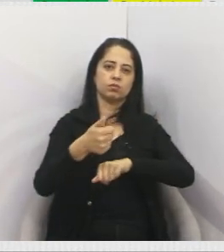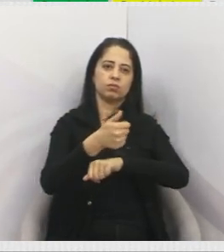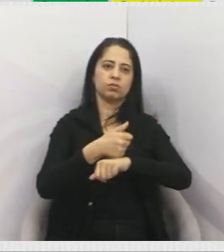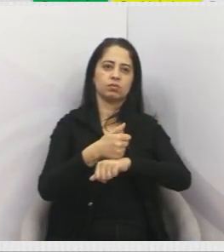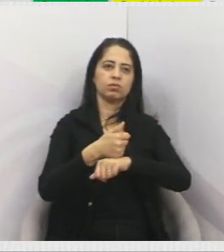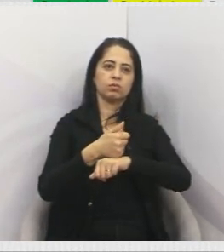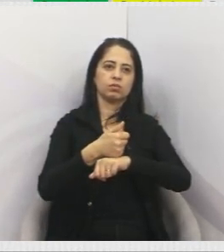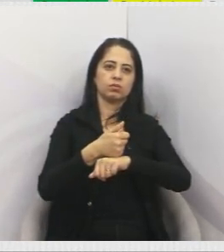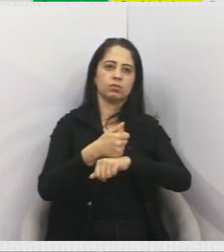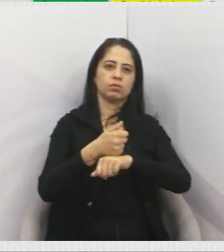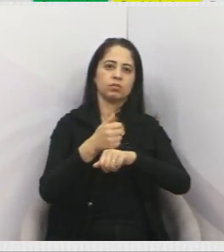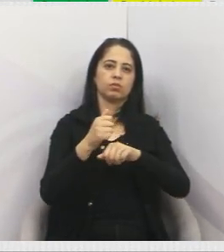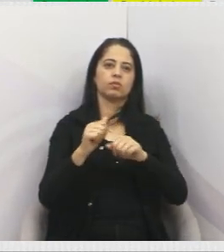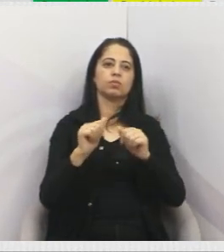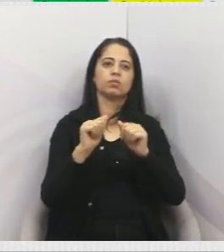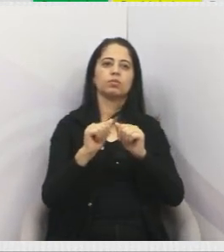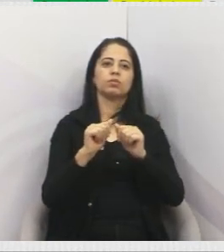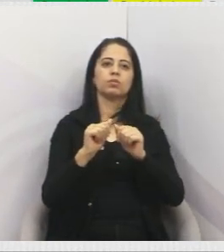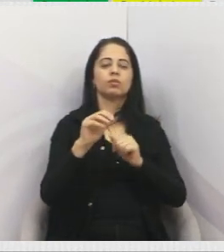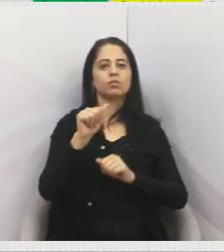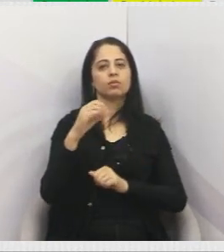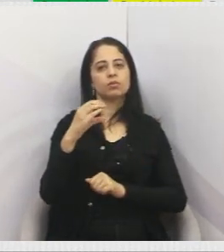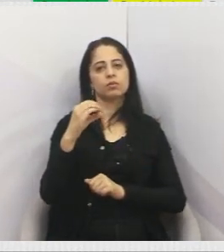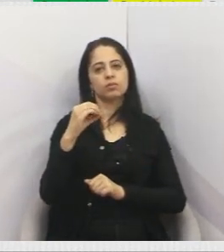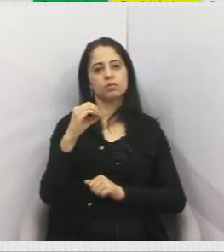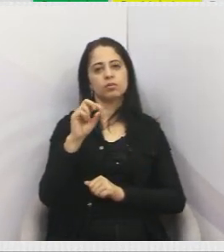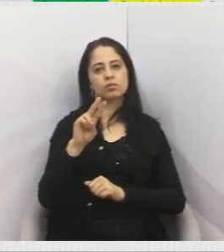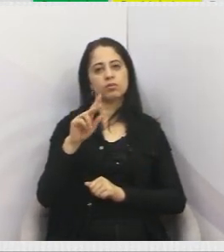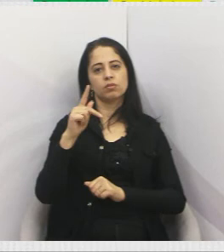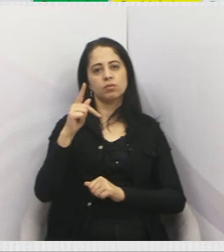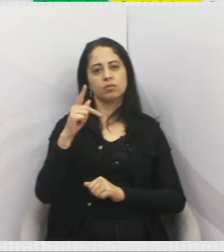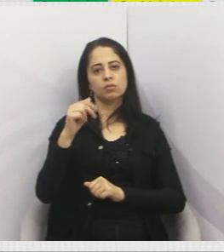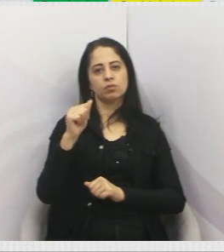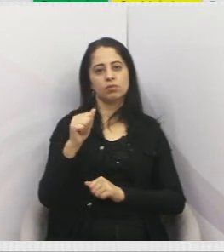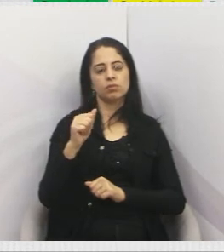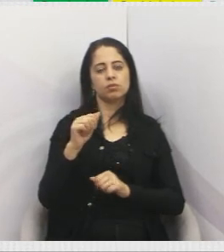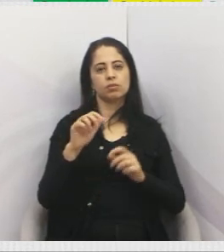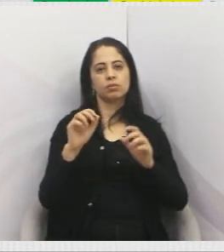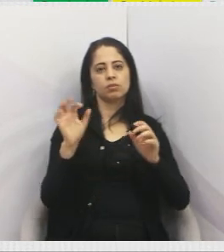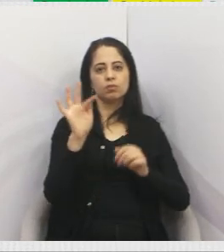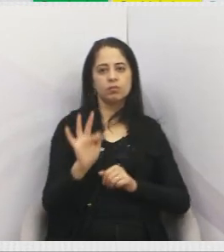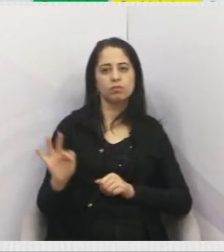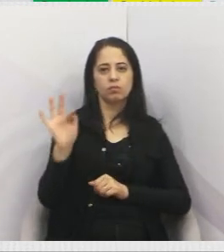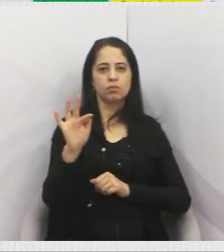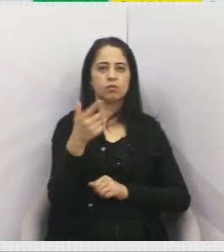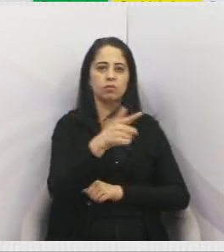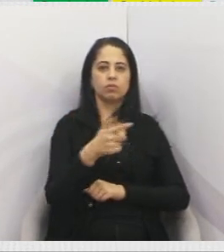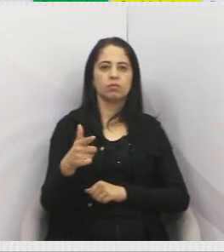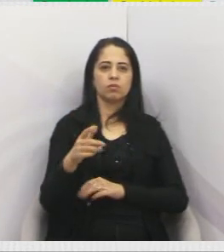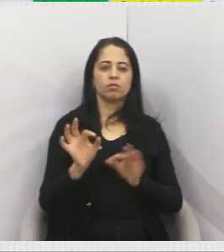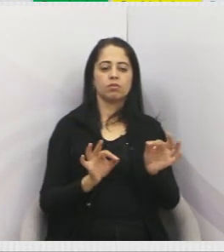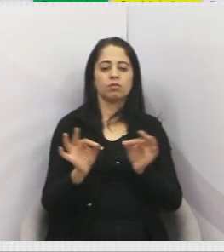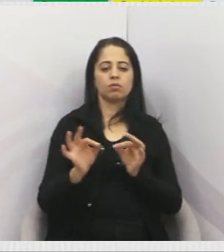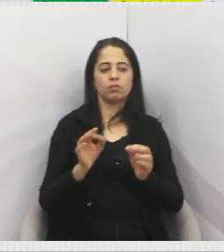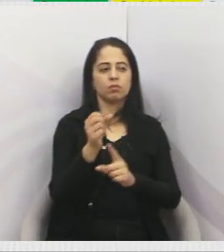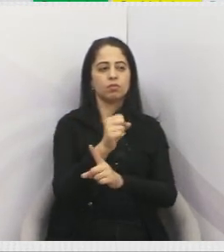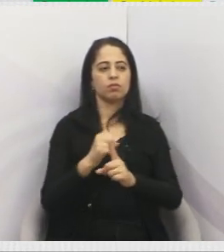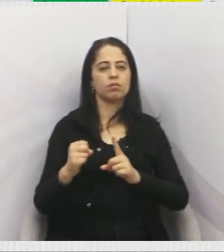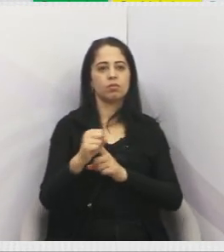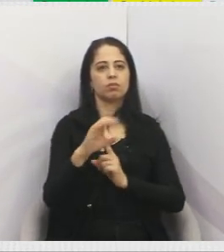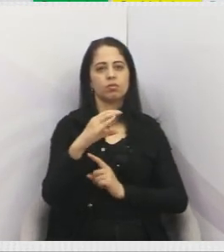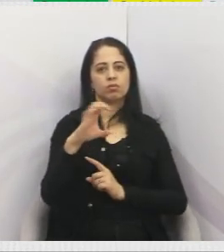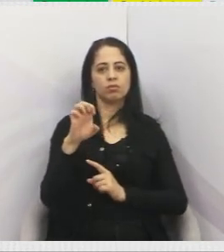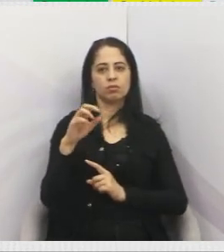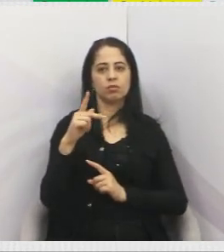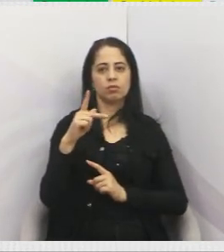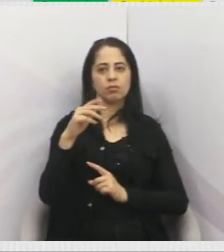profissionais, Associação das Construtoras, a Convap, entidades acadêmicas em branco e organização da sociedade civil,